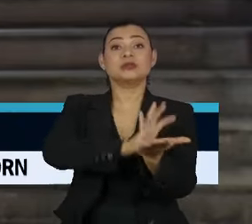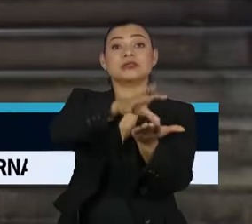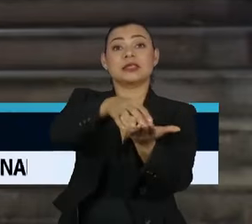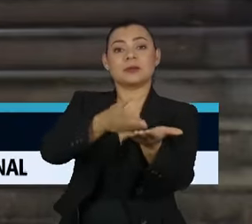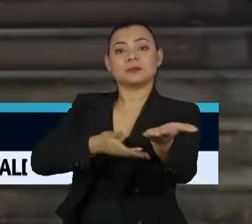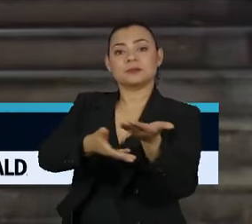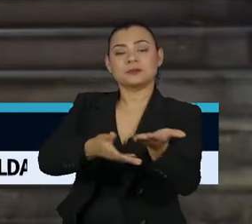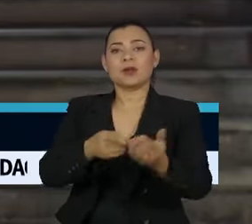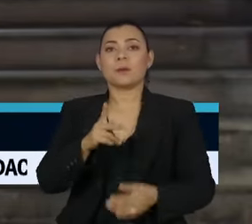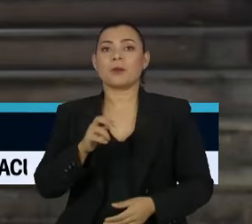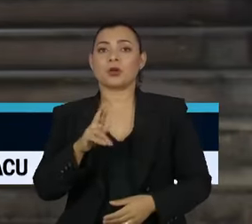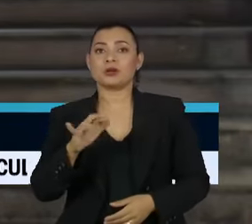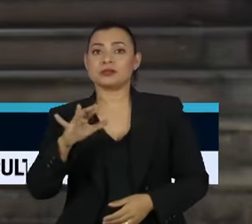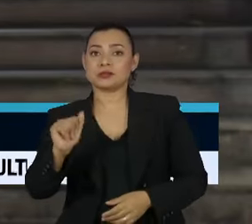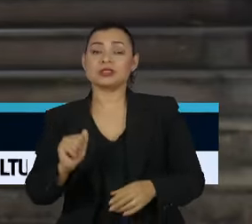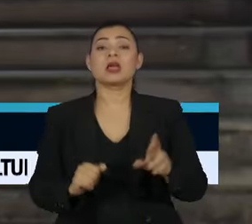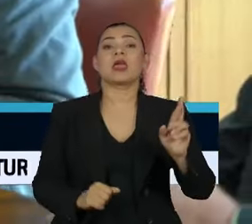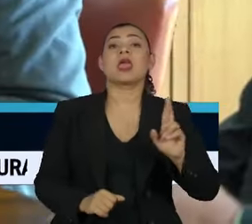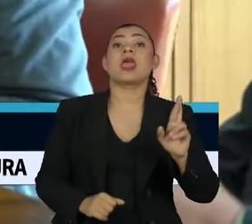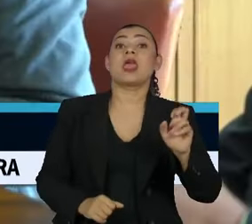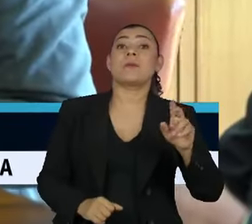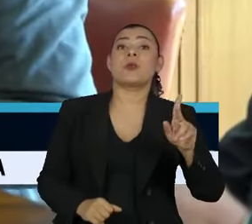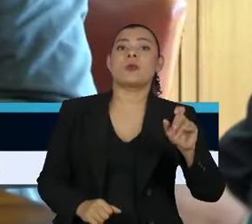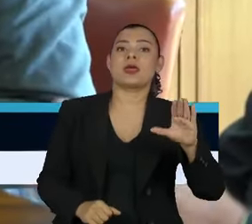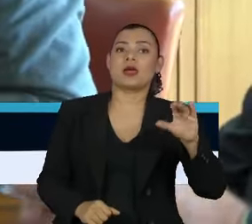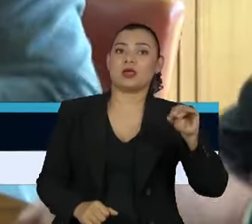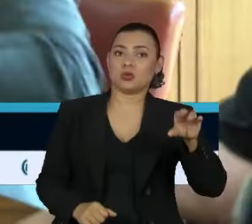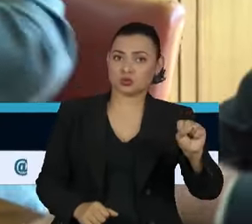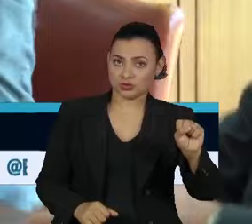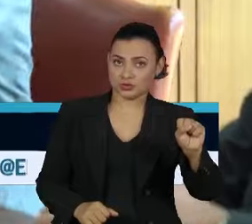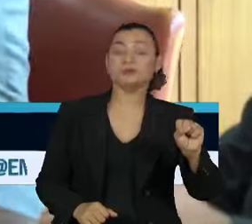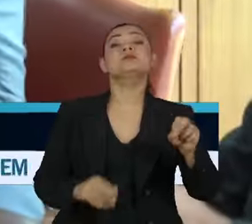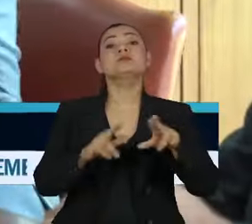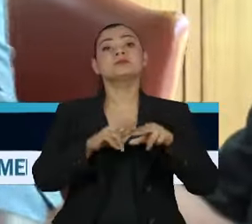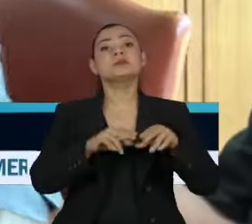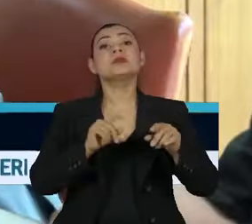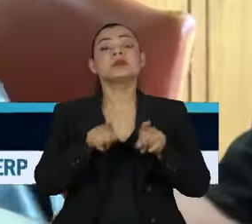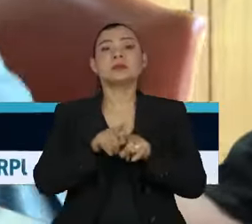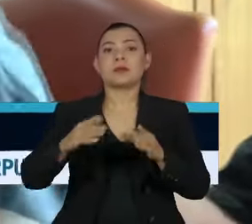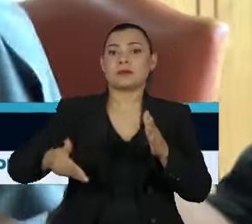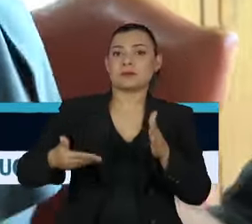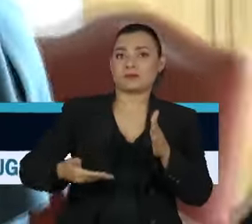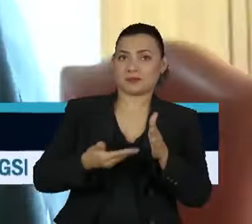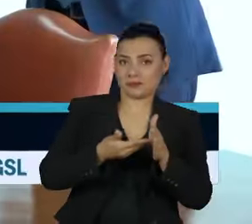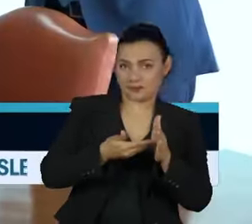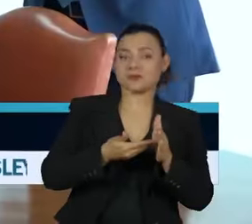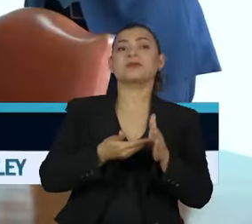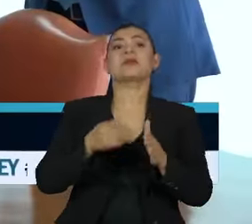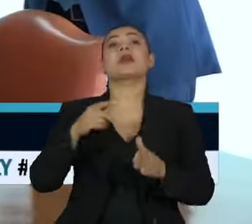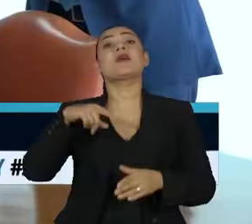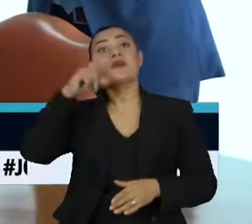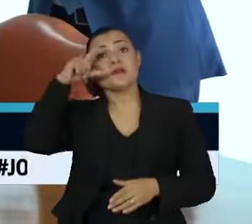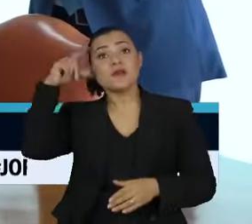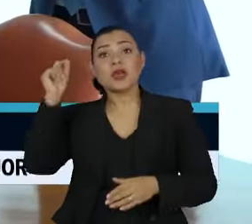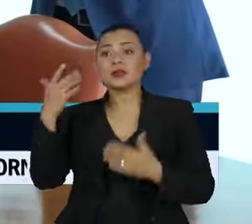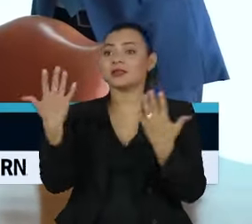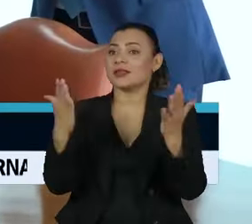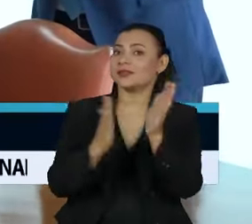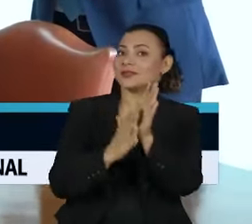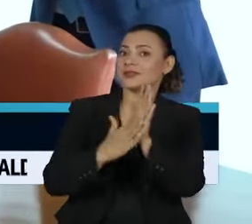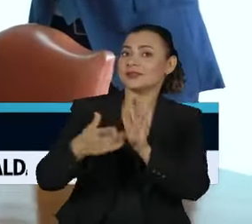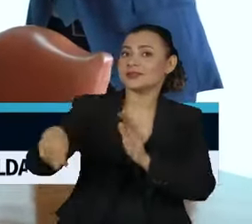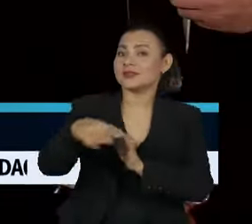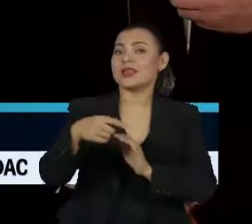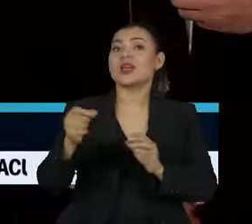o Progressistas e o Republicanos. Deslocado da pasta de Portos e Aeroportos, França elogiou a chegada das